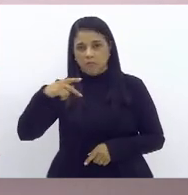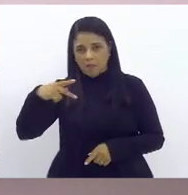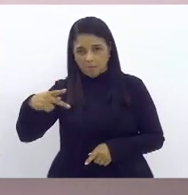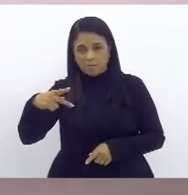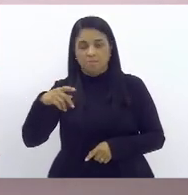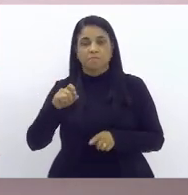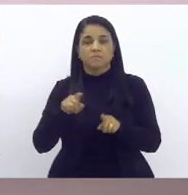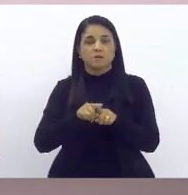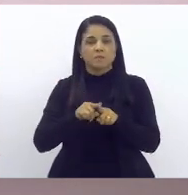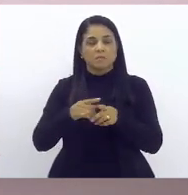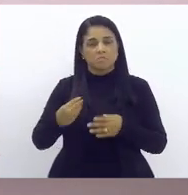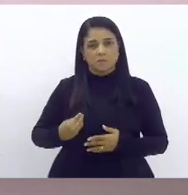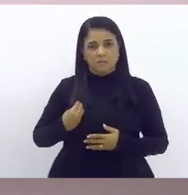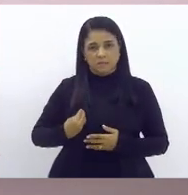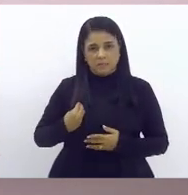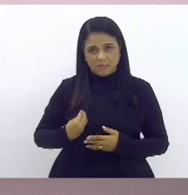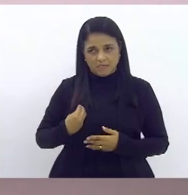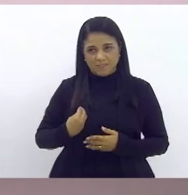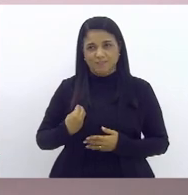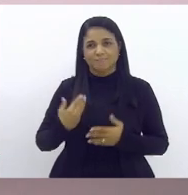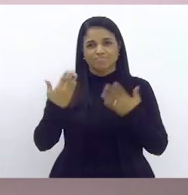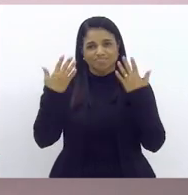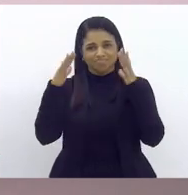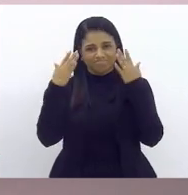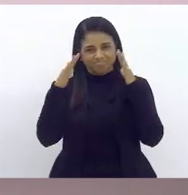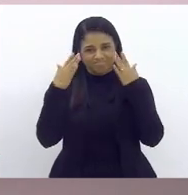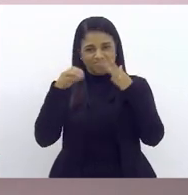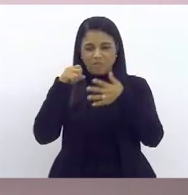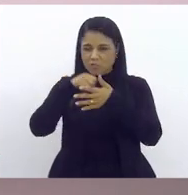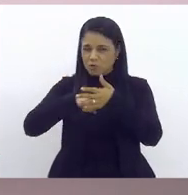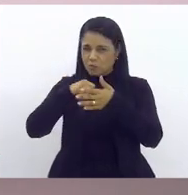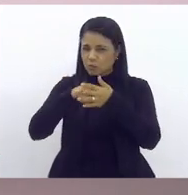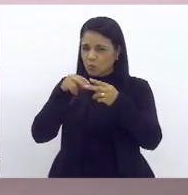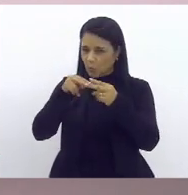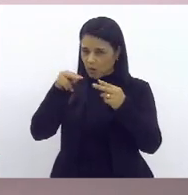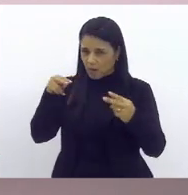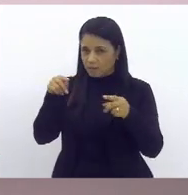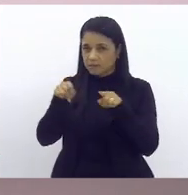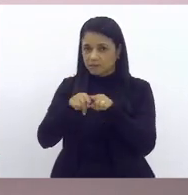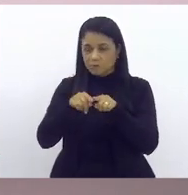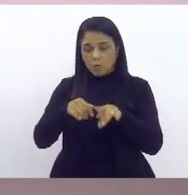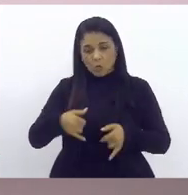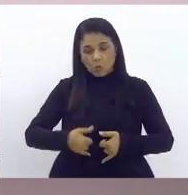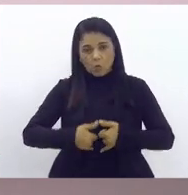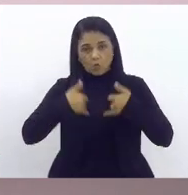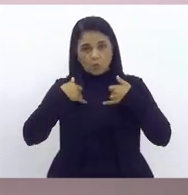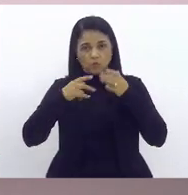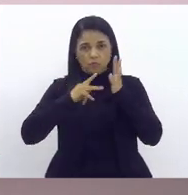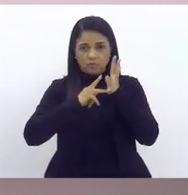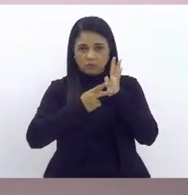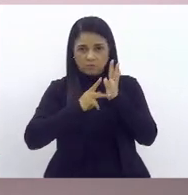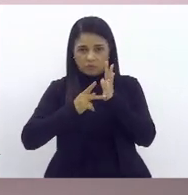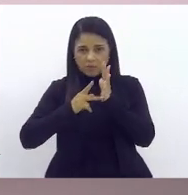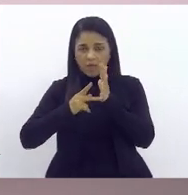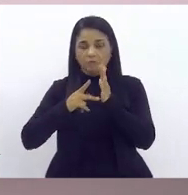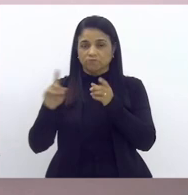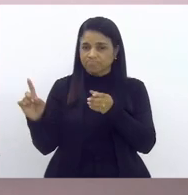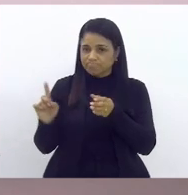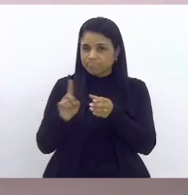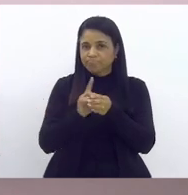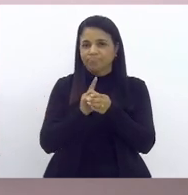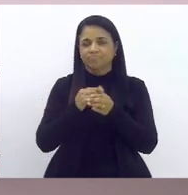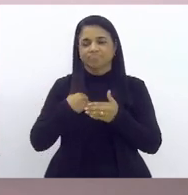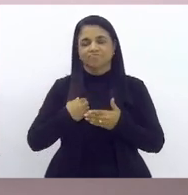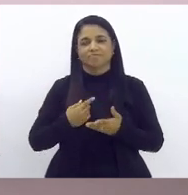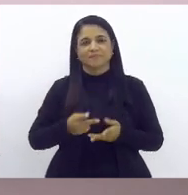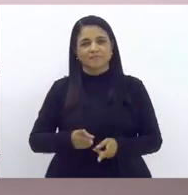presentes e que estão aí também nessa luta online. Tenho orgulho do sindicato da qual faço parte,